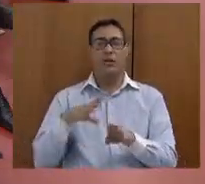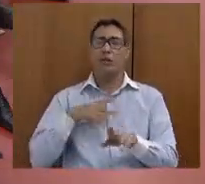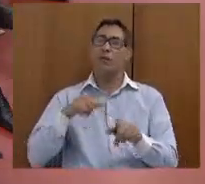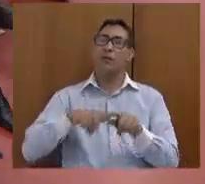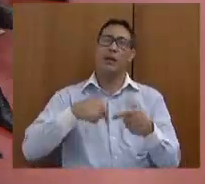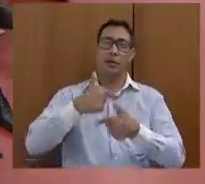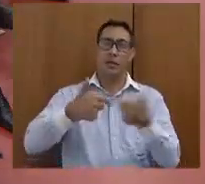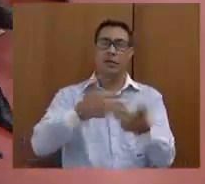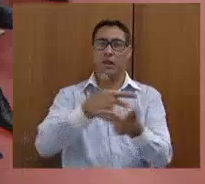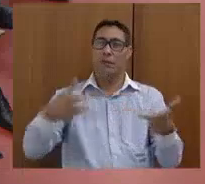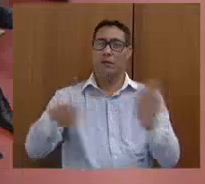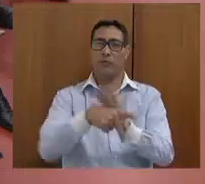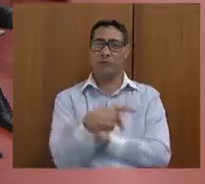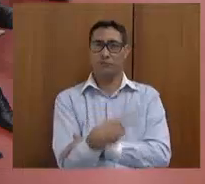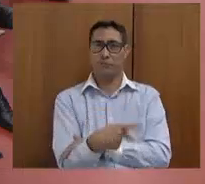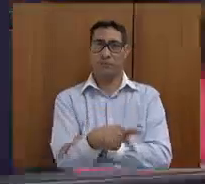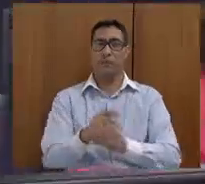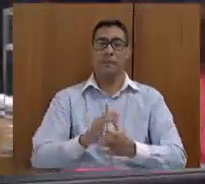nas atividades